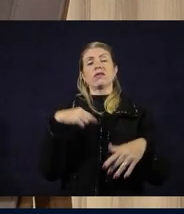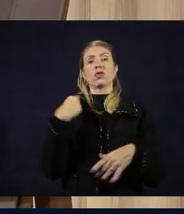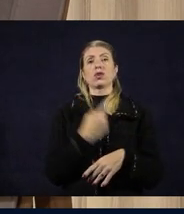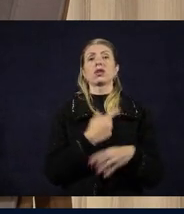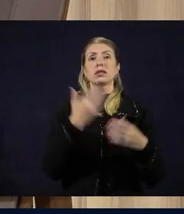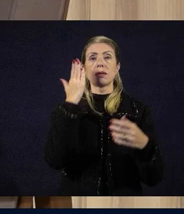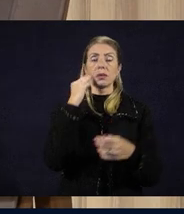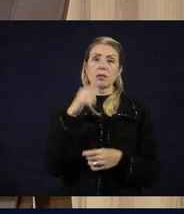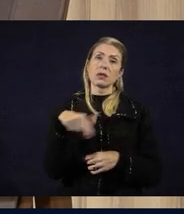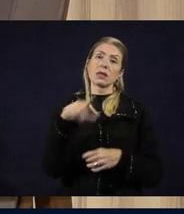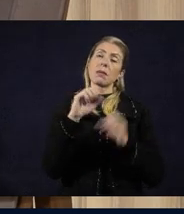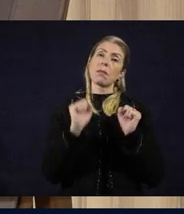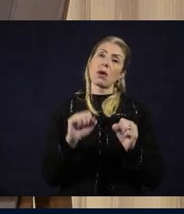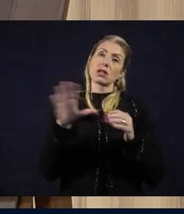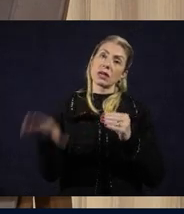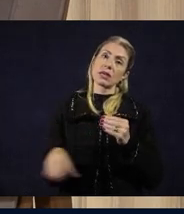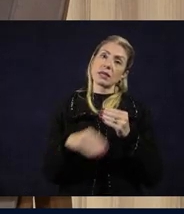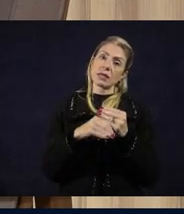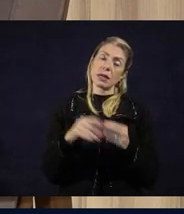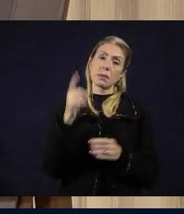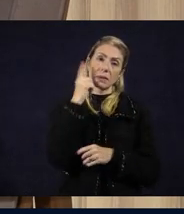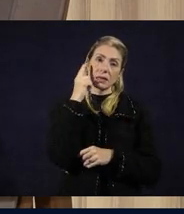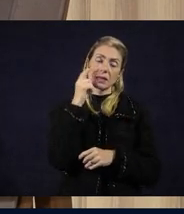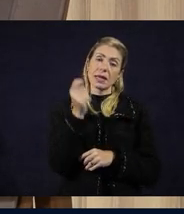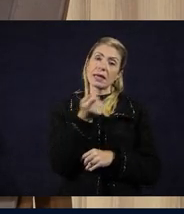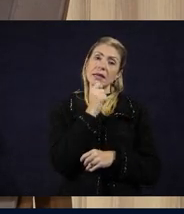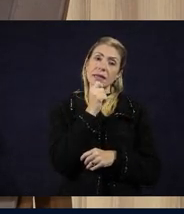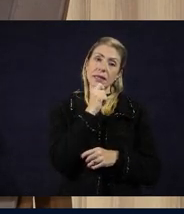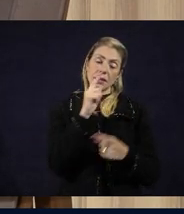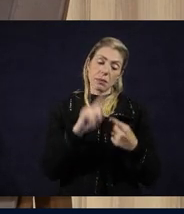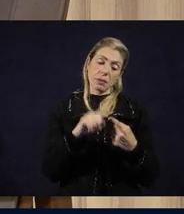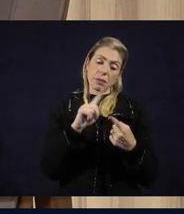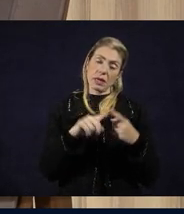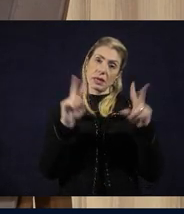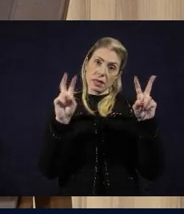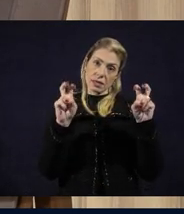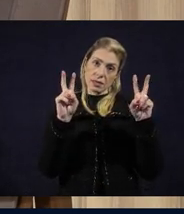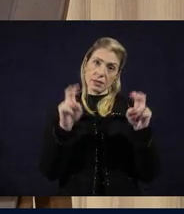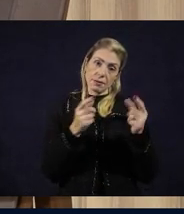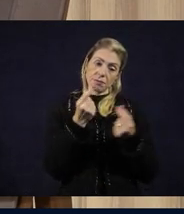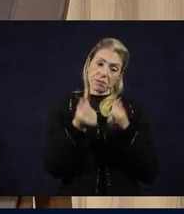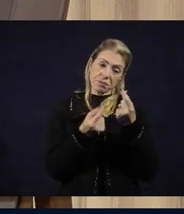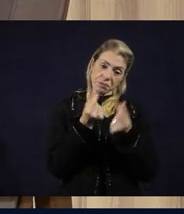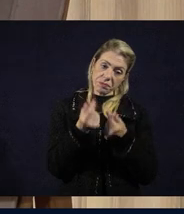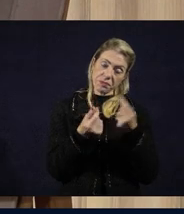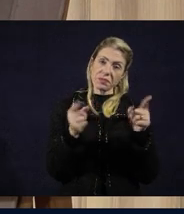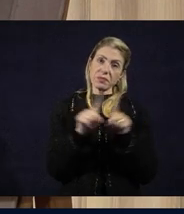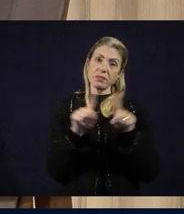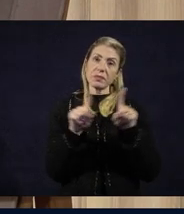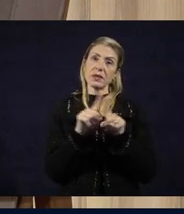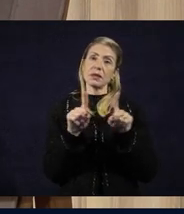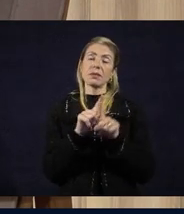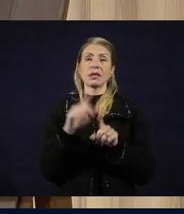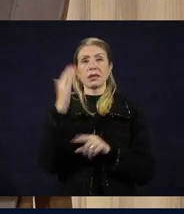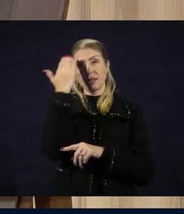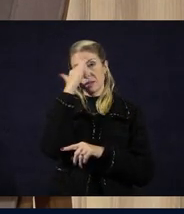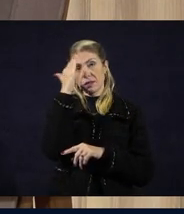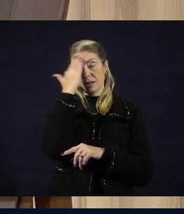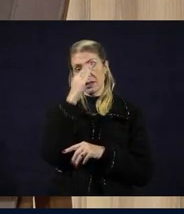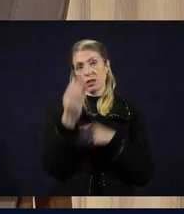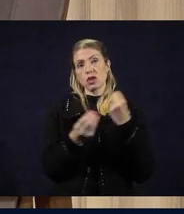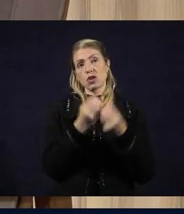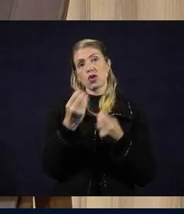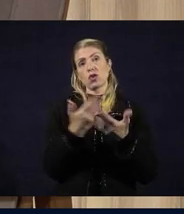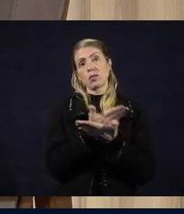falando estendendo um pouco ainda nessa primeira questão de precificação E especialmente entendendo que